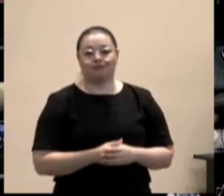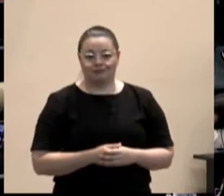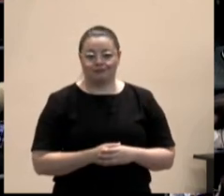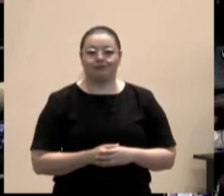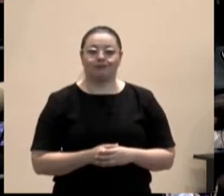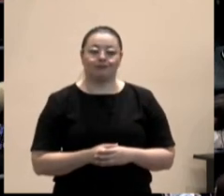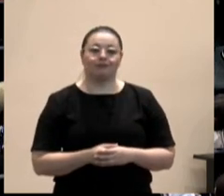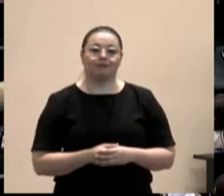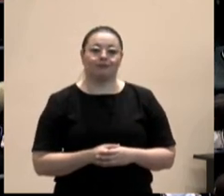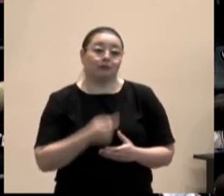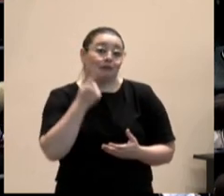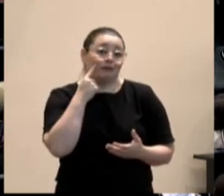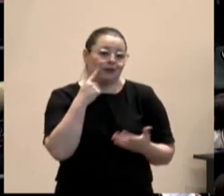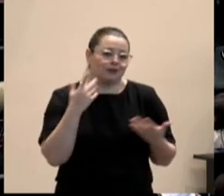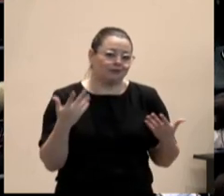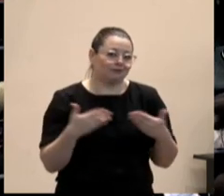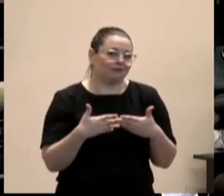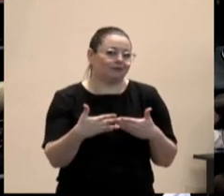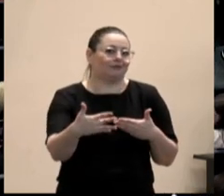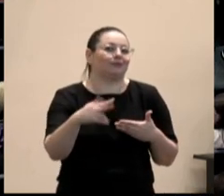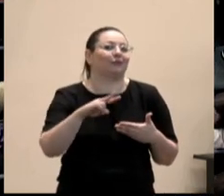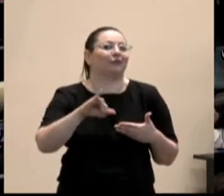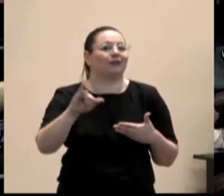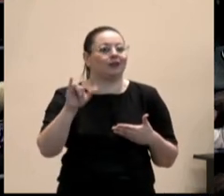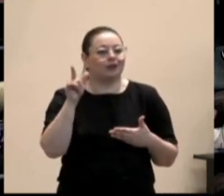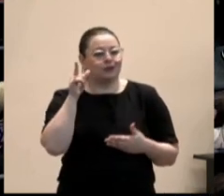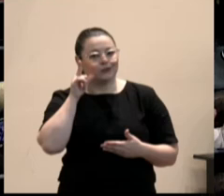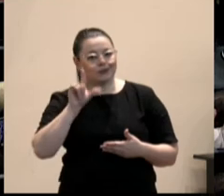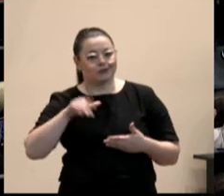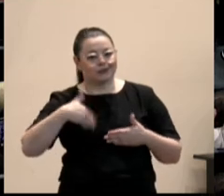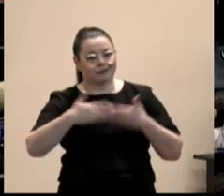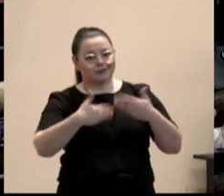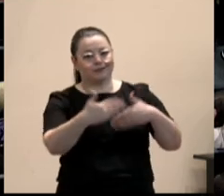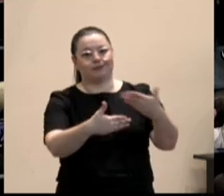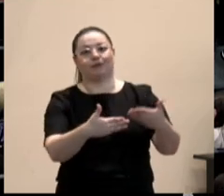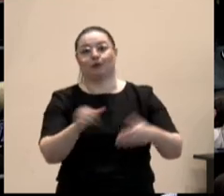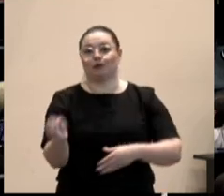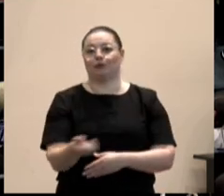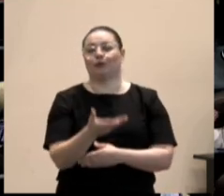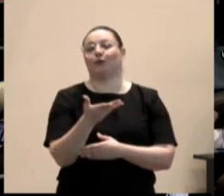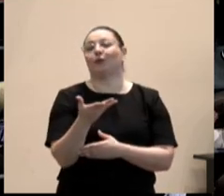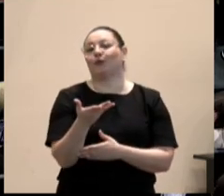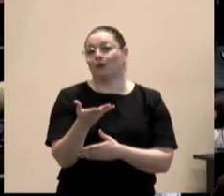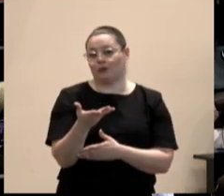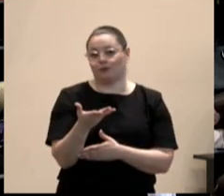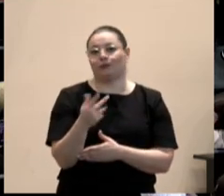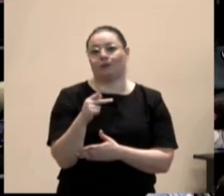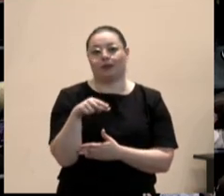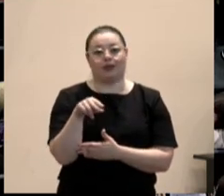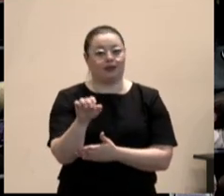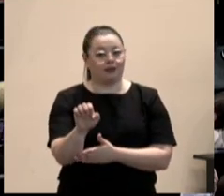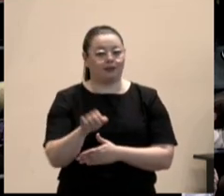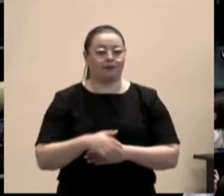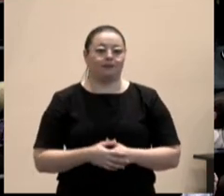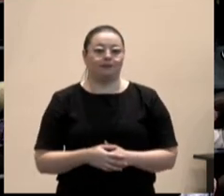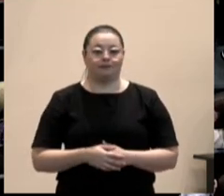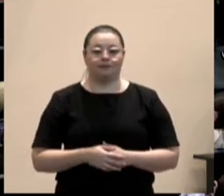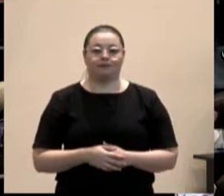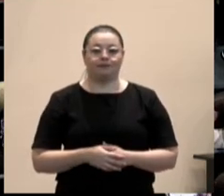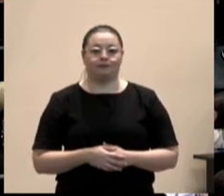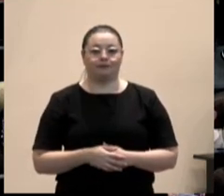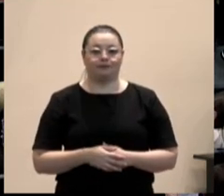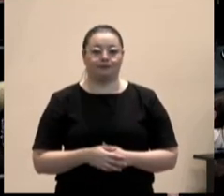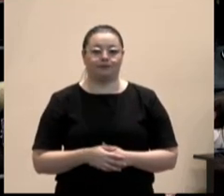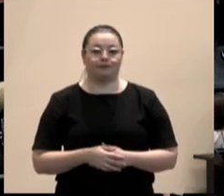esse dinheiro a gente vai conseguir ao longo do tempo aqui com esse novo PNE. Vocês